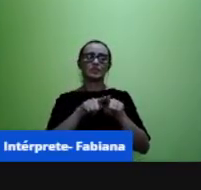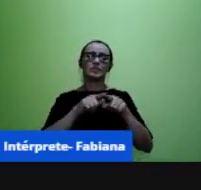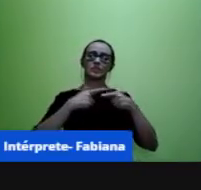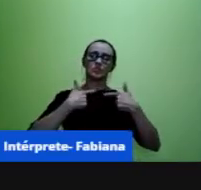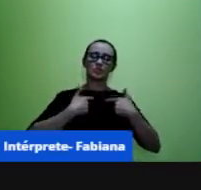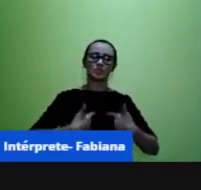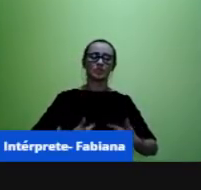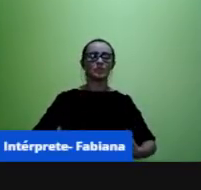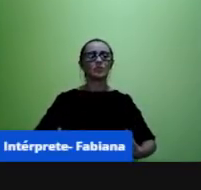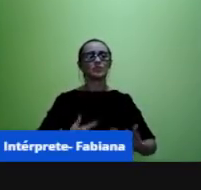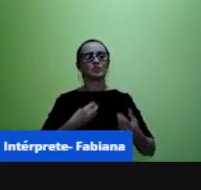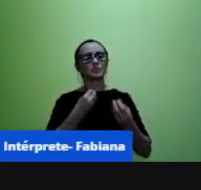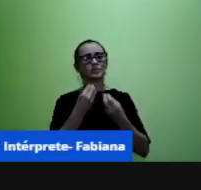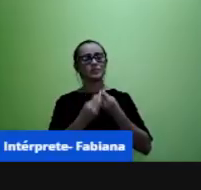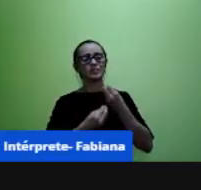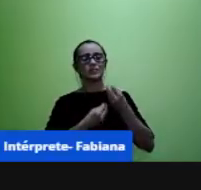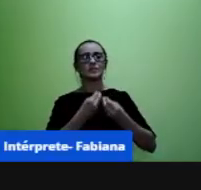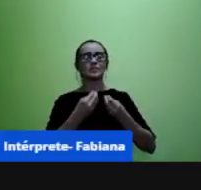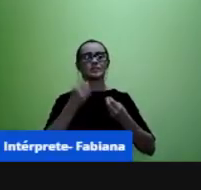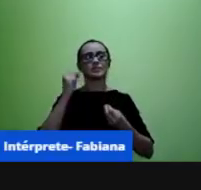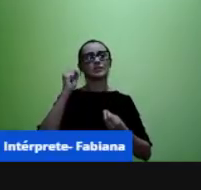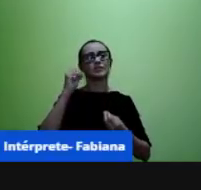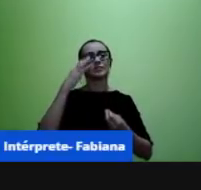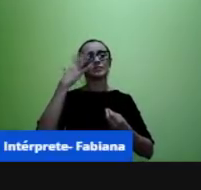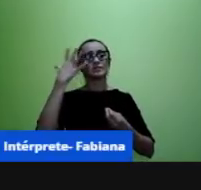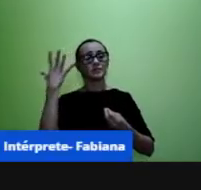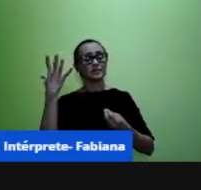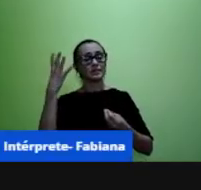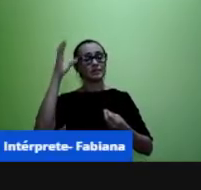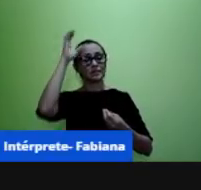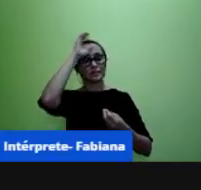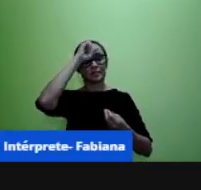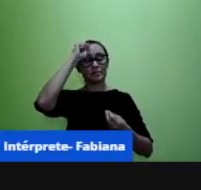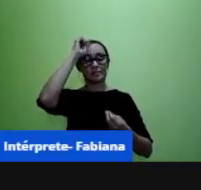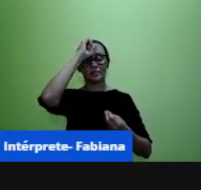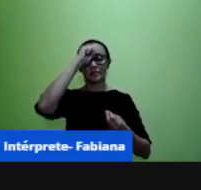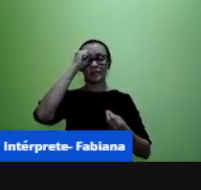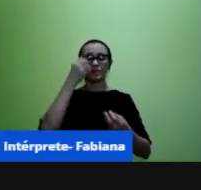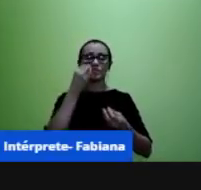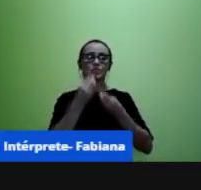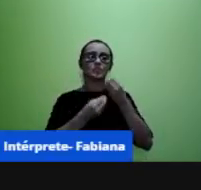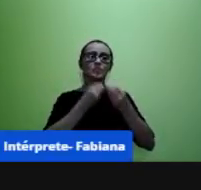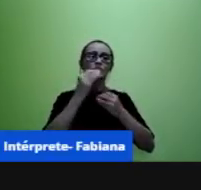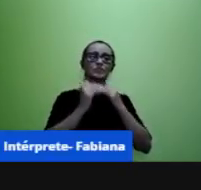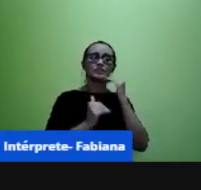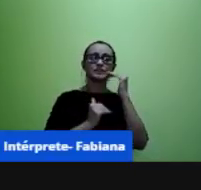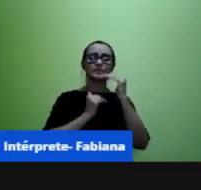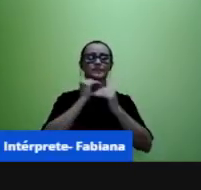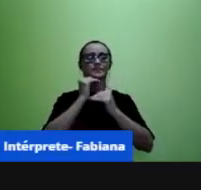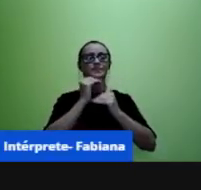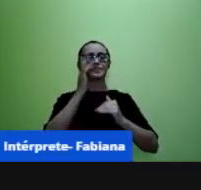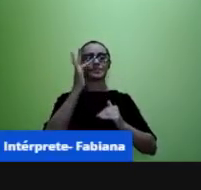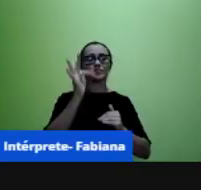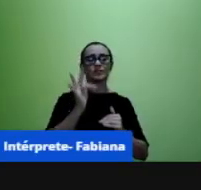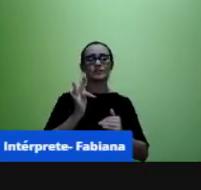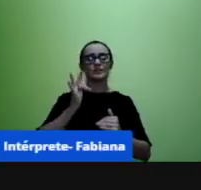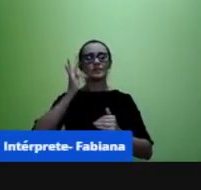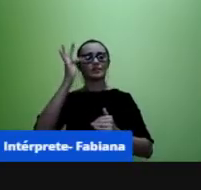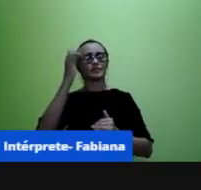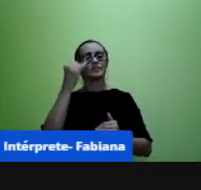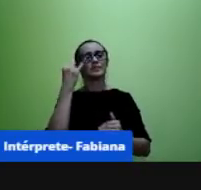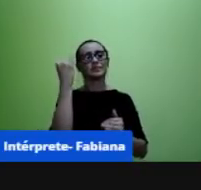como que aconteceu essa ampliação dele, né? Quer dizer, ele aprendeu, então, quer dizer, futuramente ele tem que ampliar